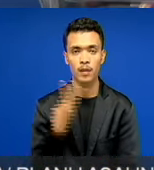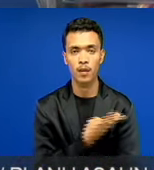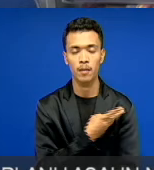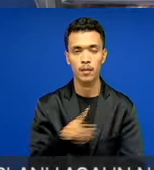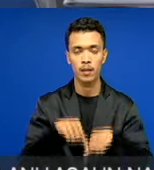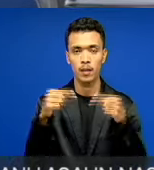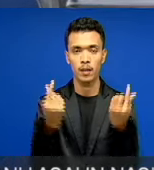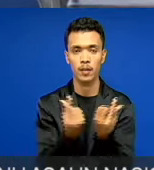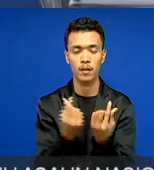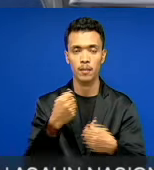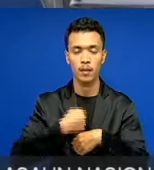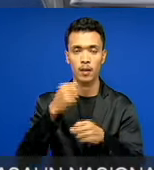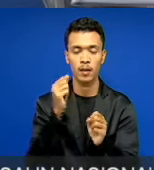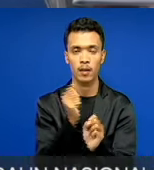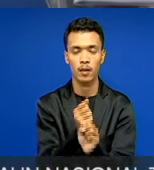nós,